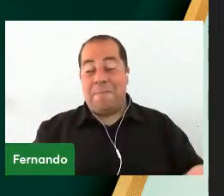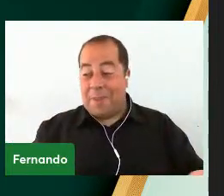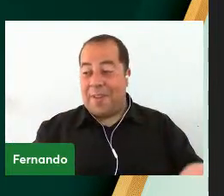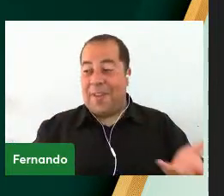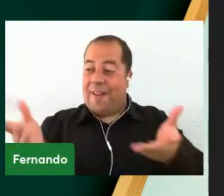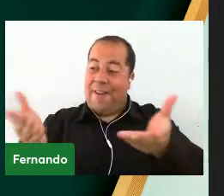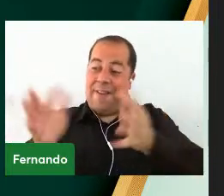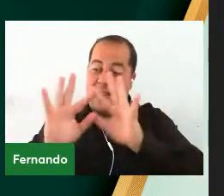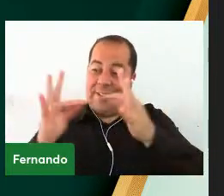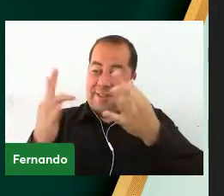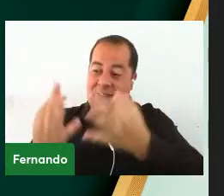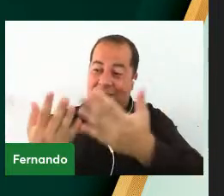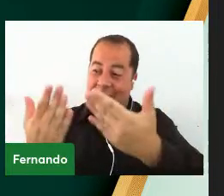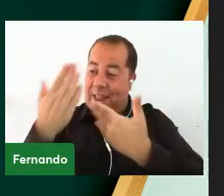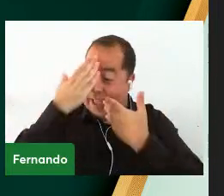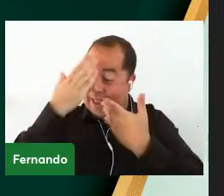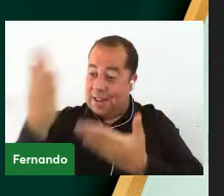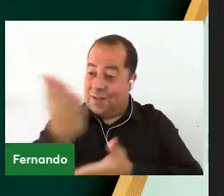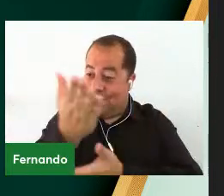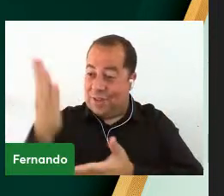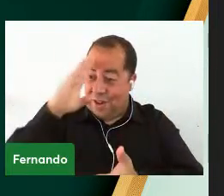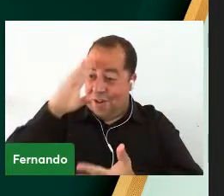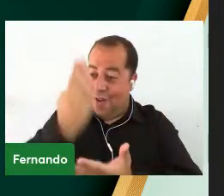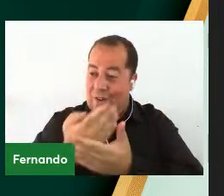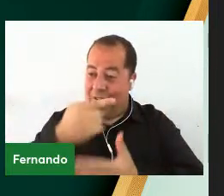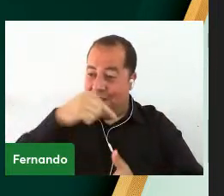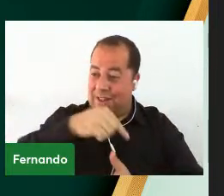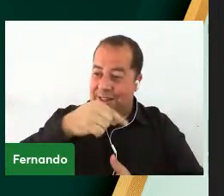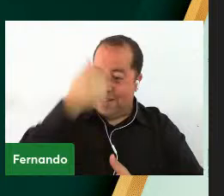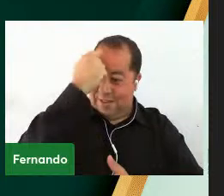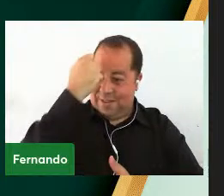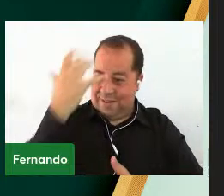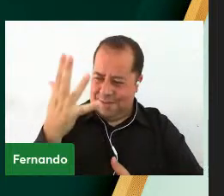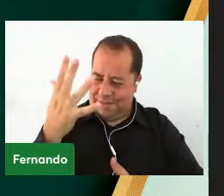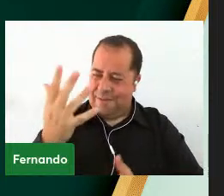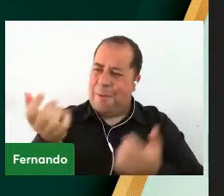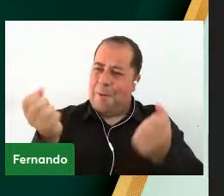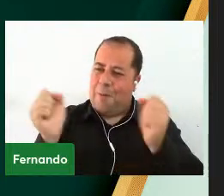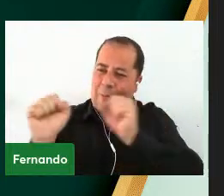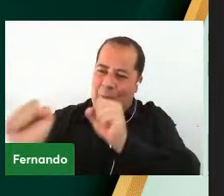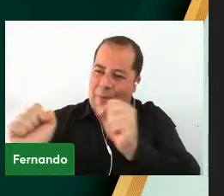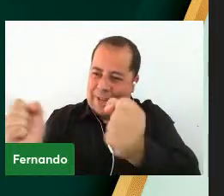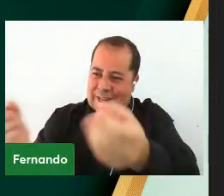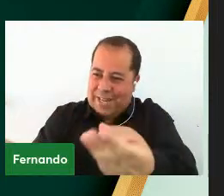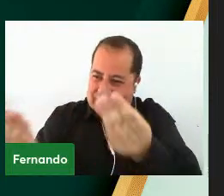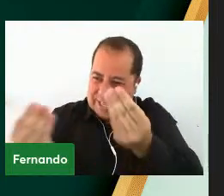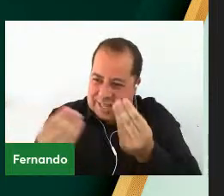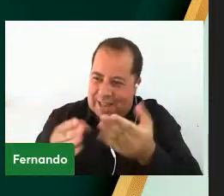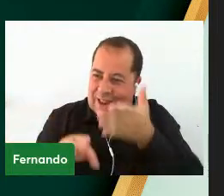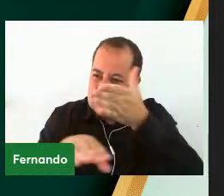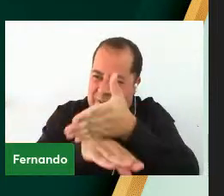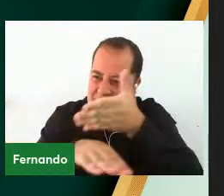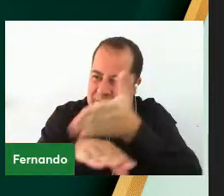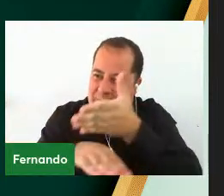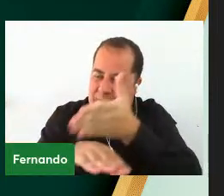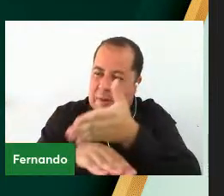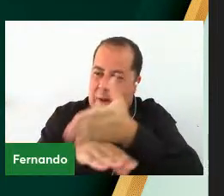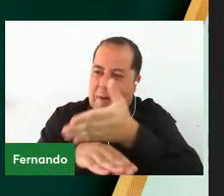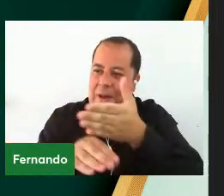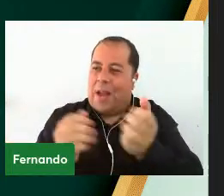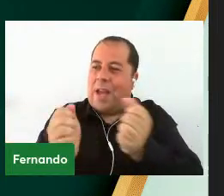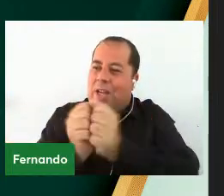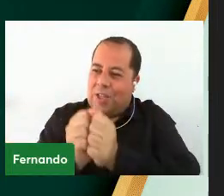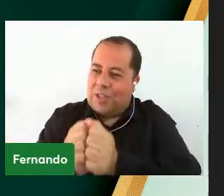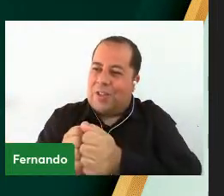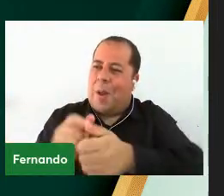familiares, agradeço a confiança na Unipampa, pois nos permitiram partilhar com vocês de uma das coisas mais importantes